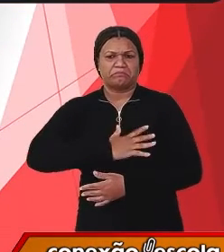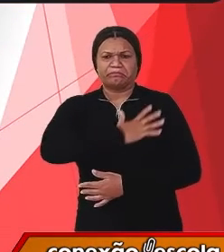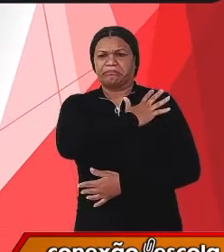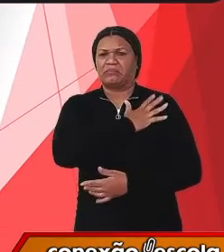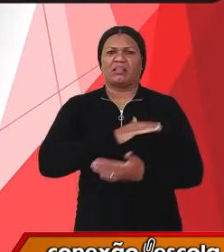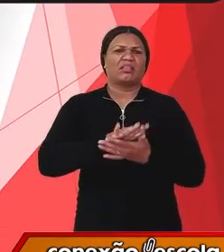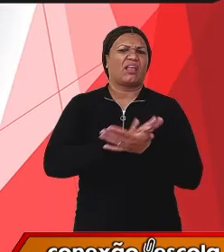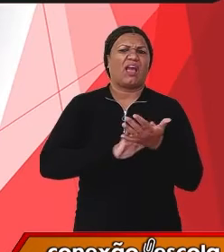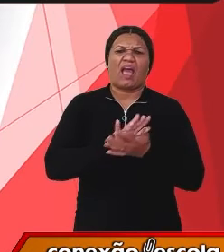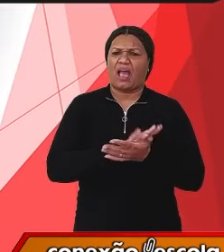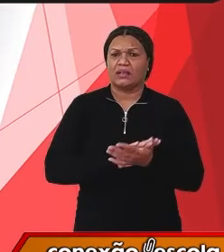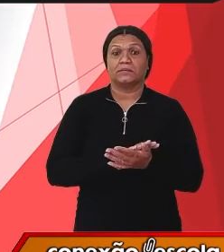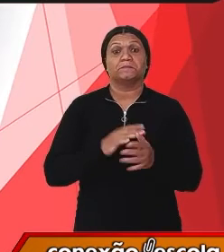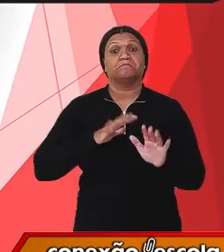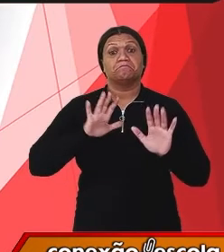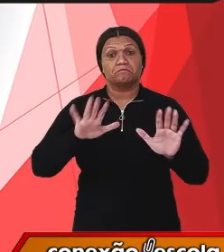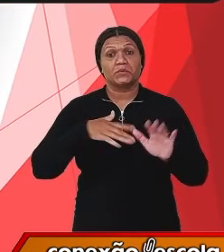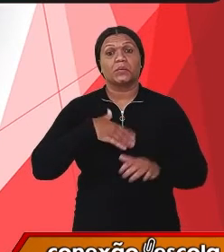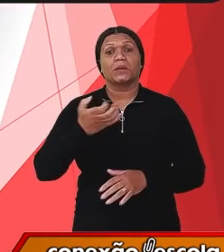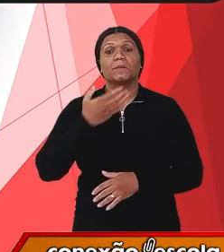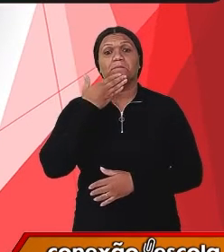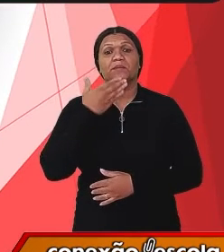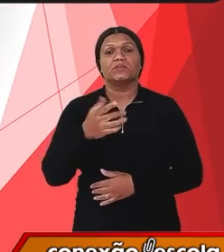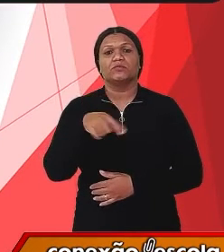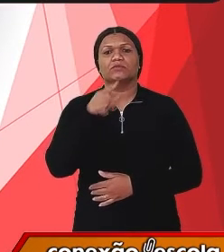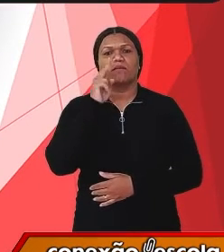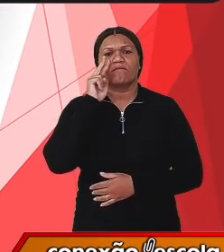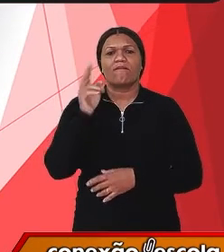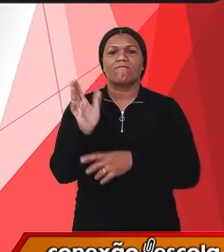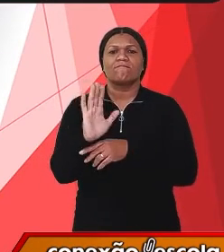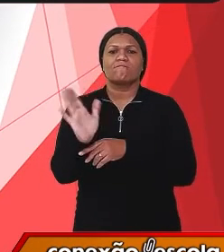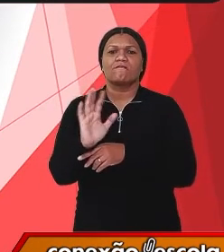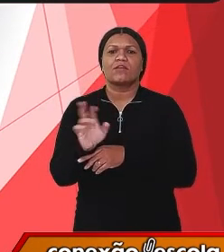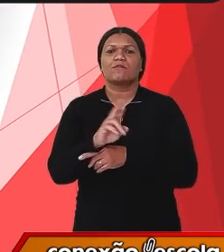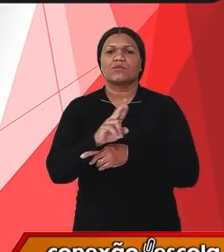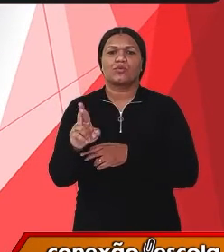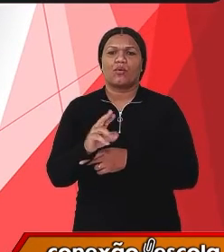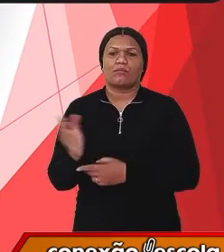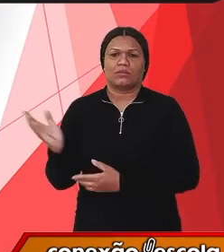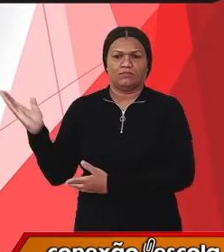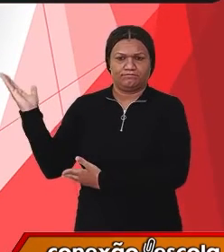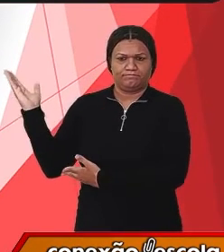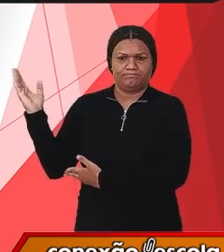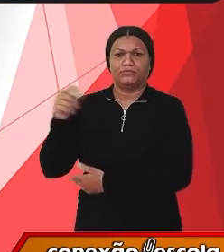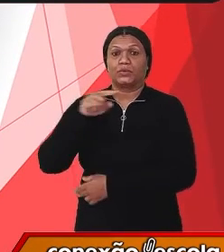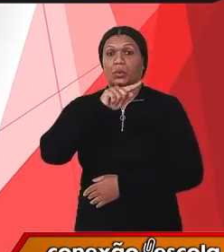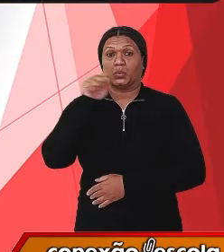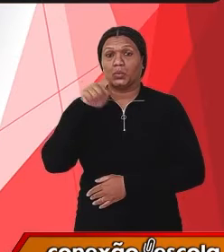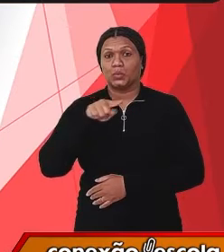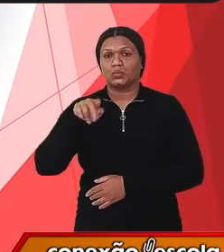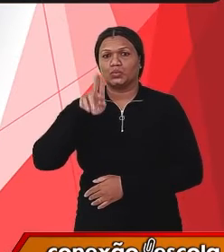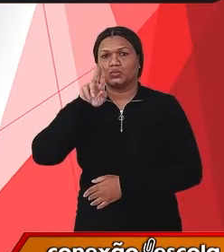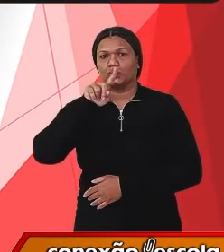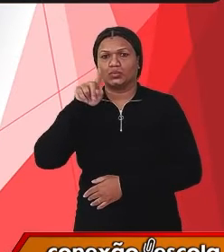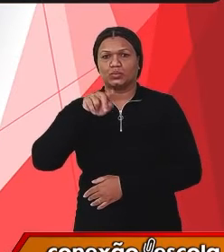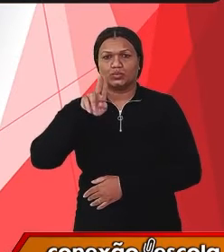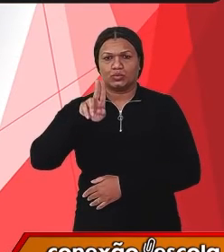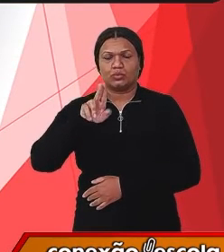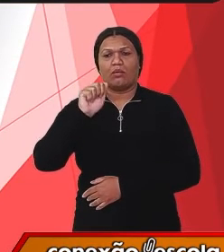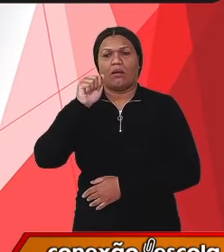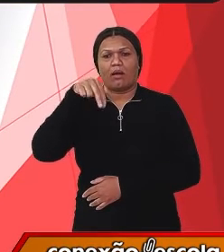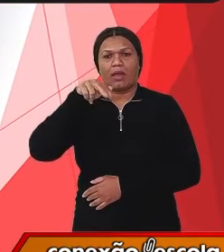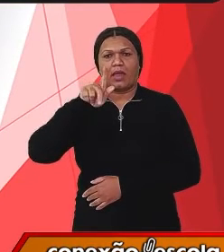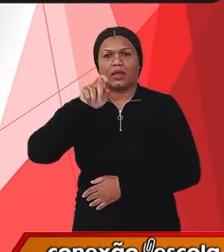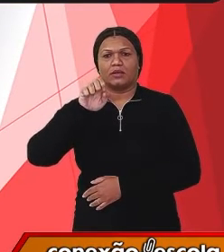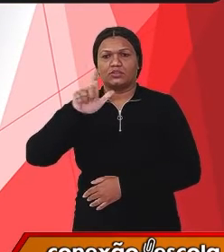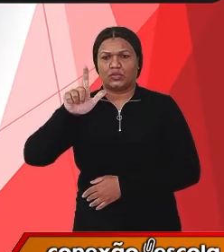assistir esse filme chamado Zuzuendio, né? Esse filme ele trata sobre a vida de uma estilista de classe